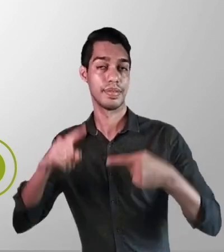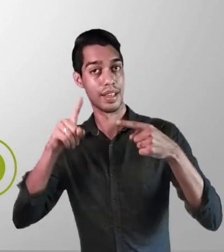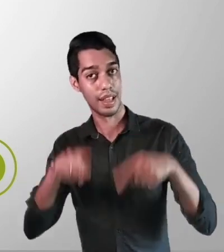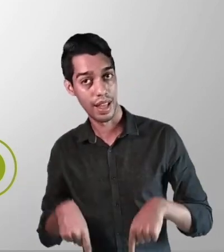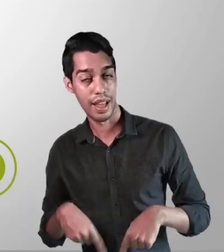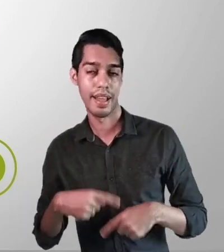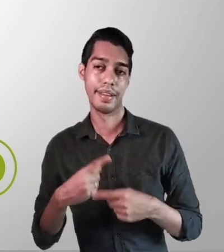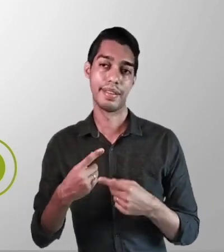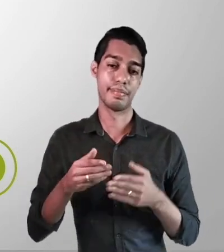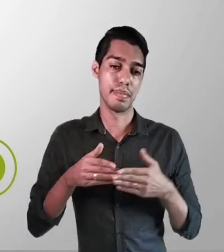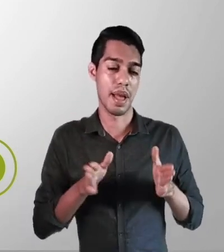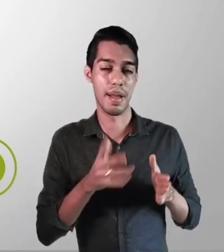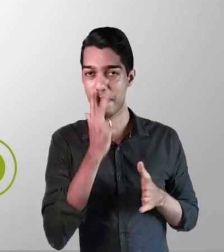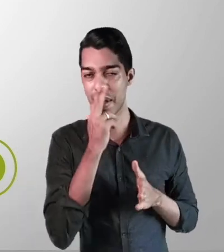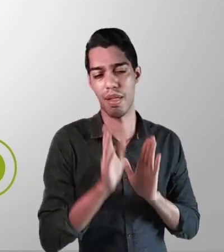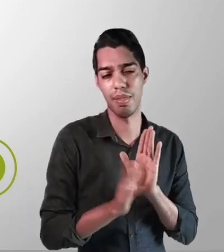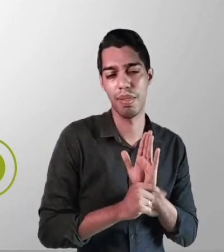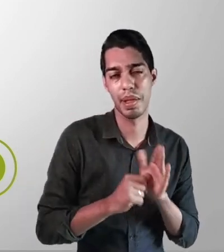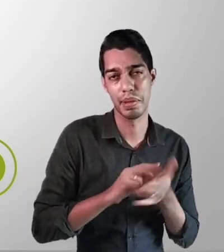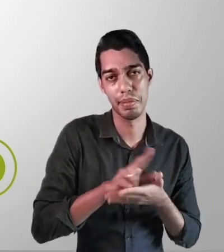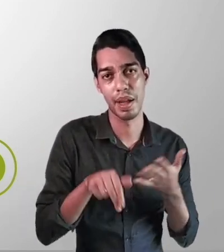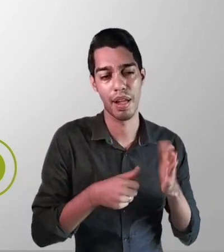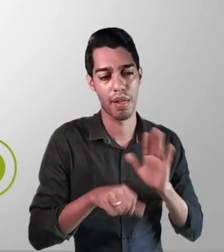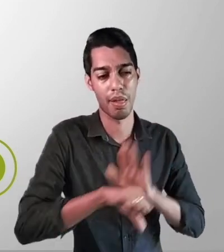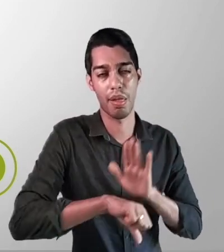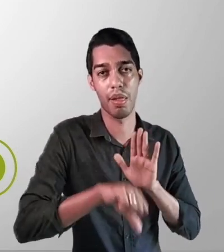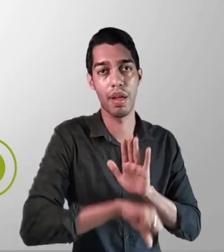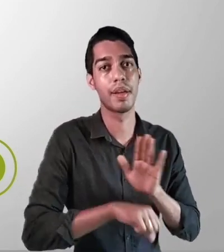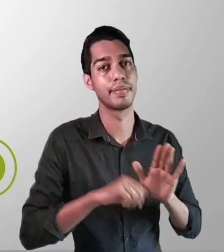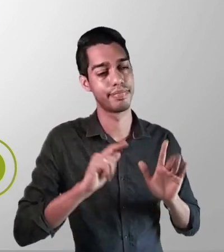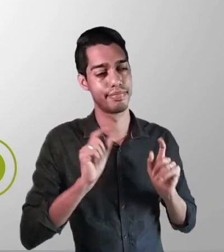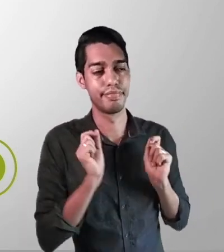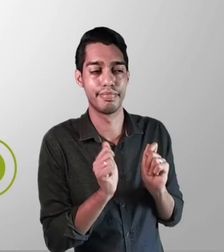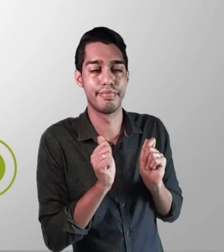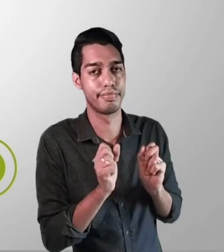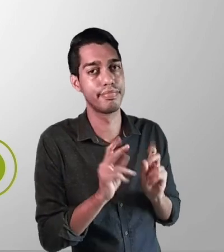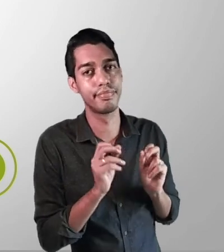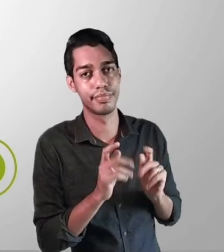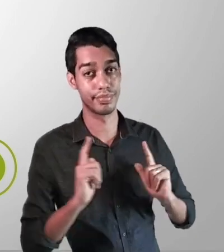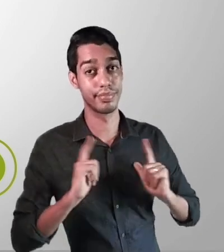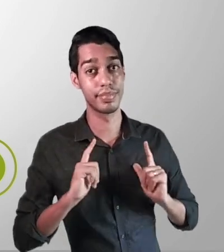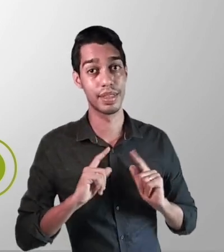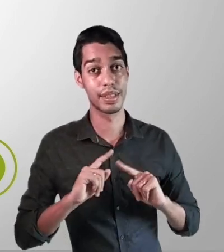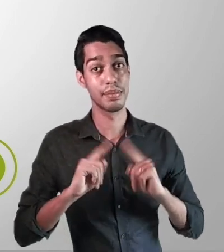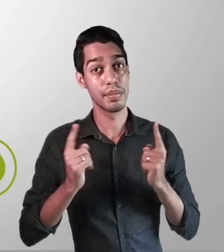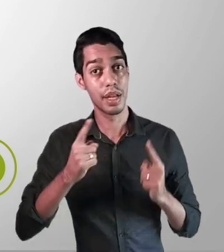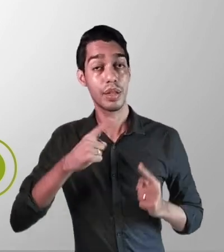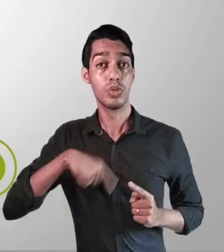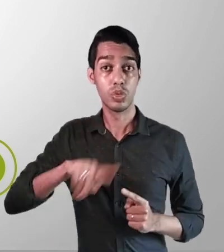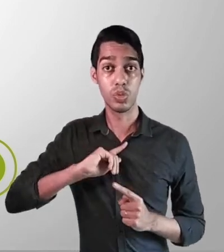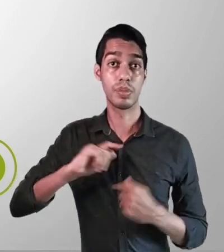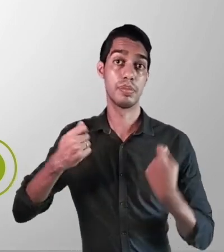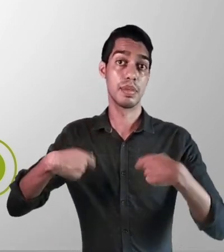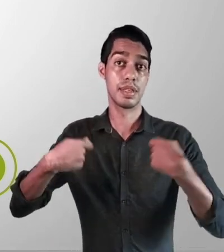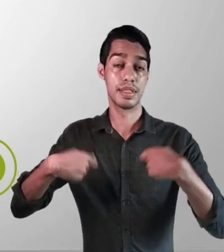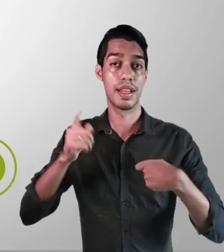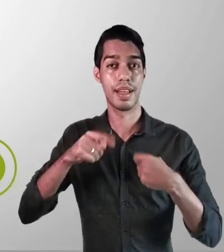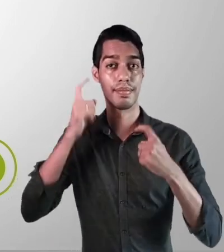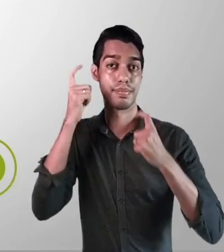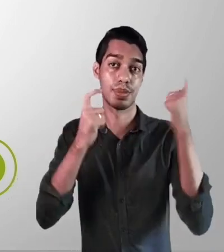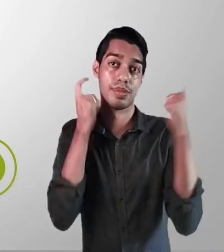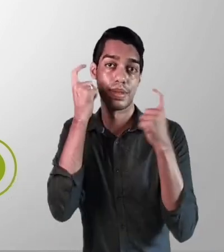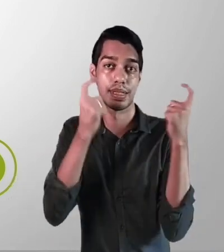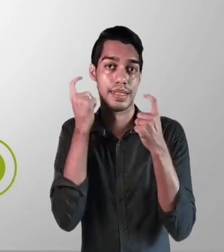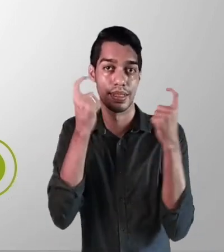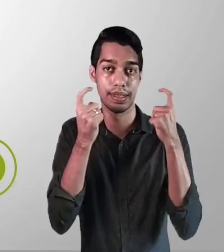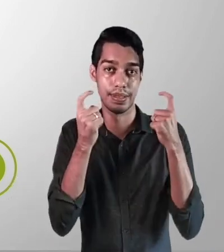para fraudes, é uma porta aberta para golpes. Então, tudo isso deve fazer parte de nossas preocupações enquanto